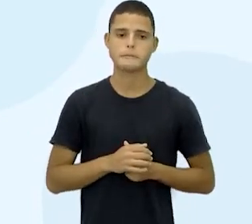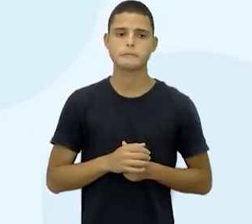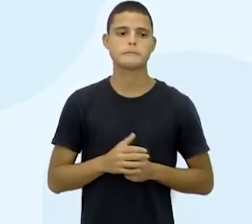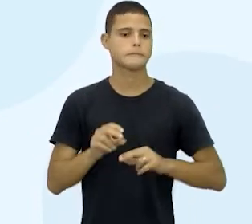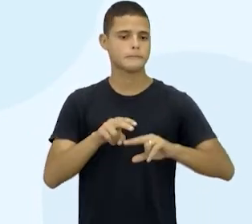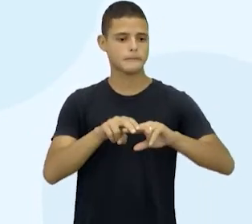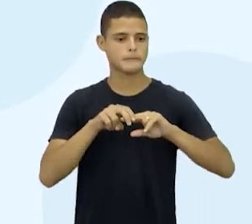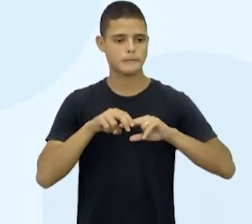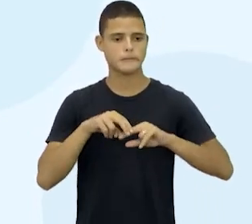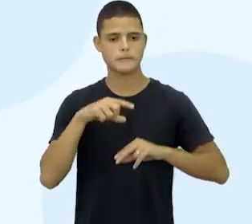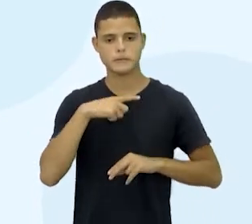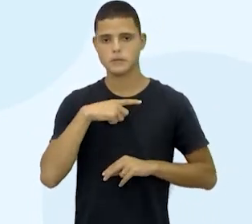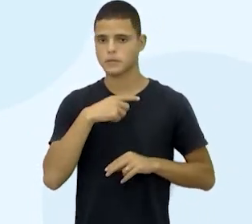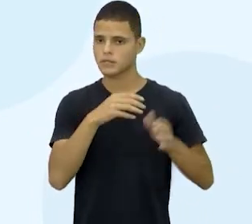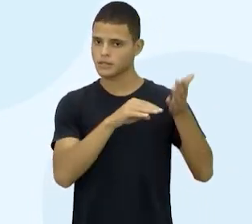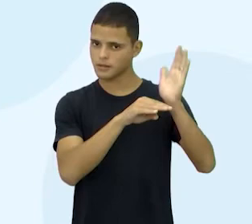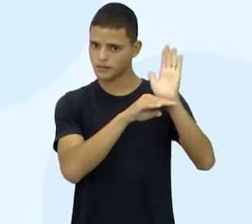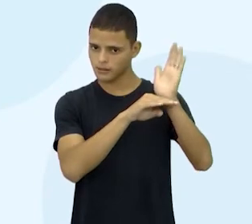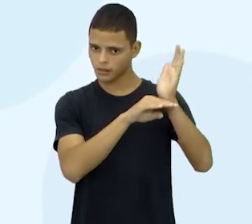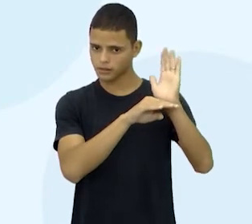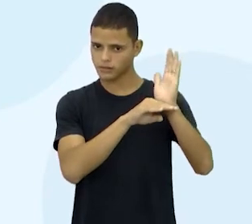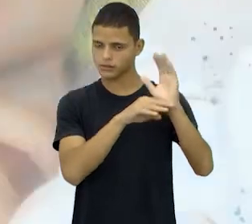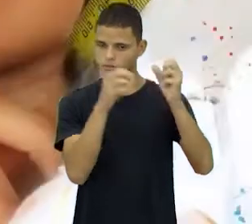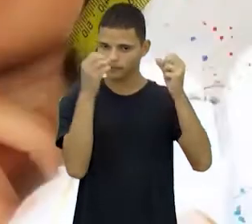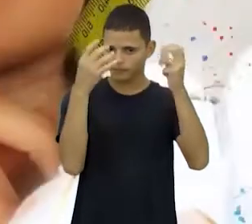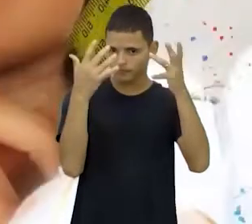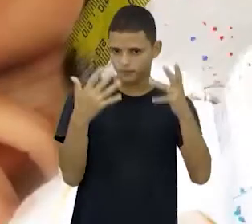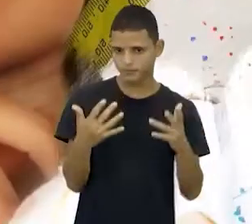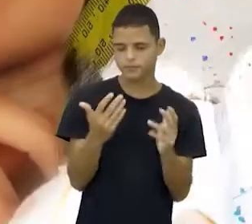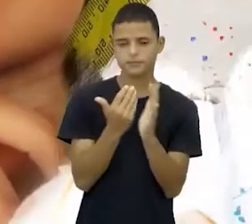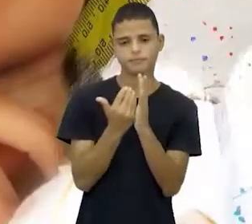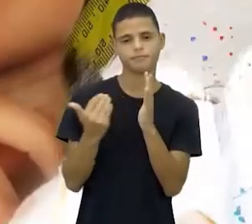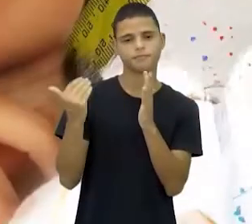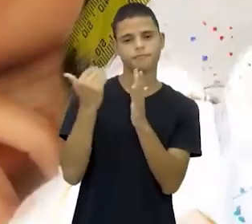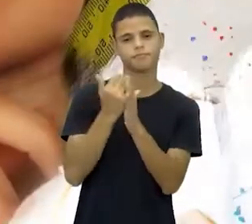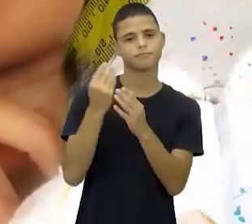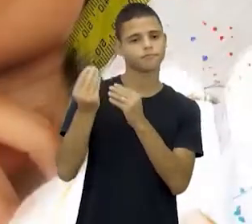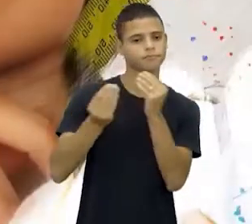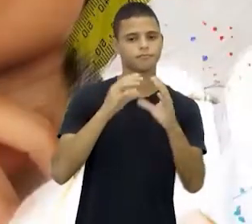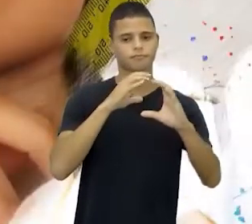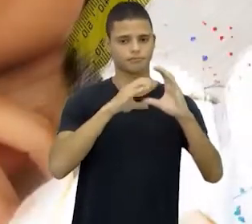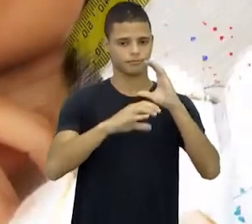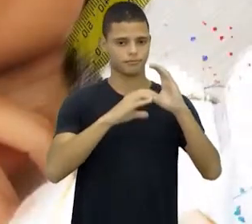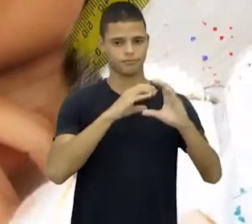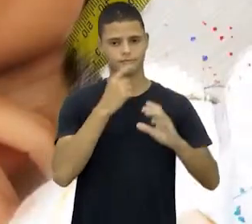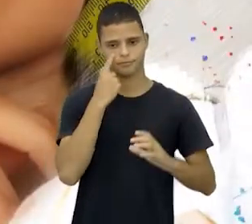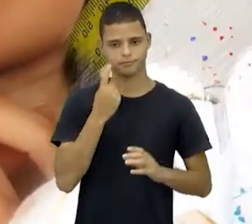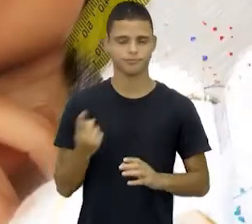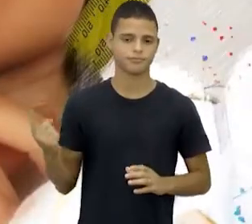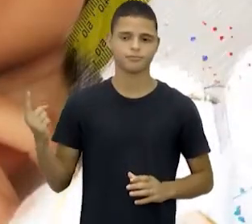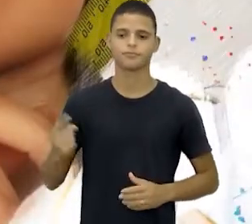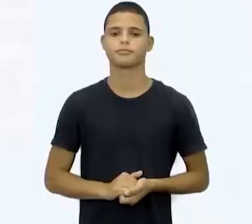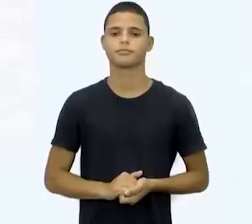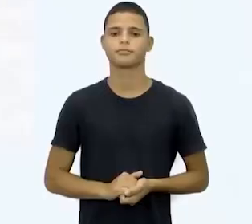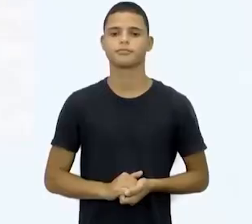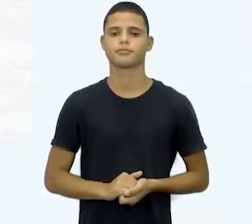nós temos aí um vídeo para ilustrar, falando um pouquinho sobre comunicação. É com vocês aí.